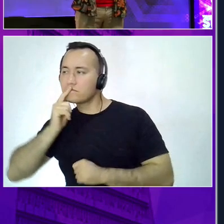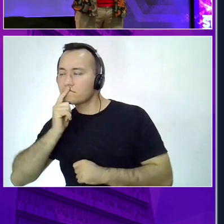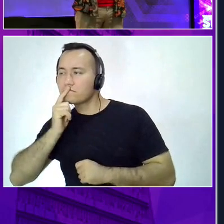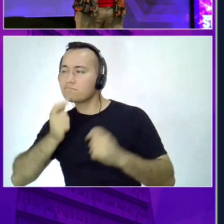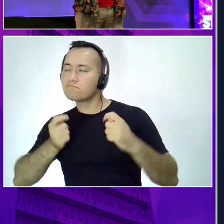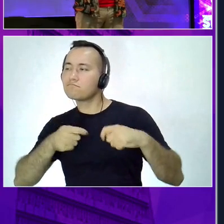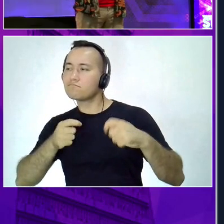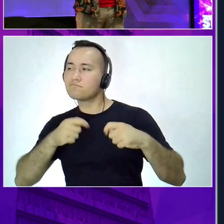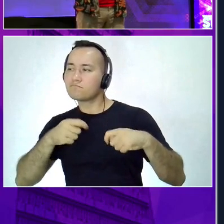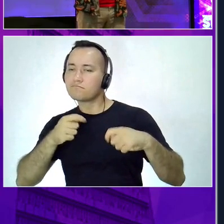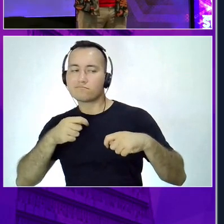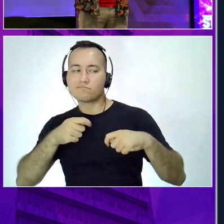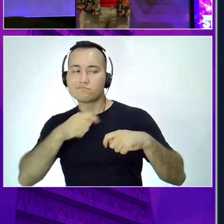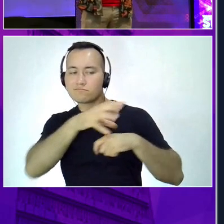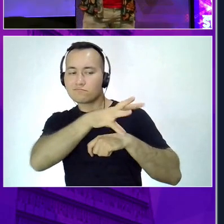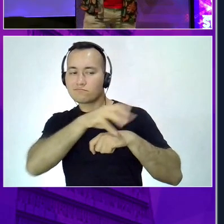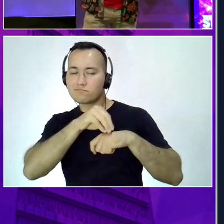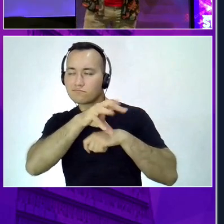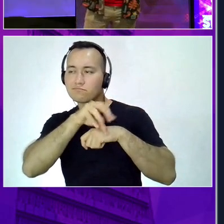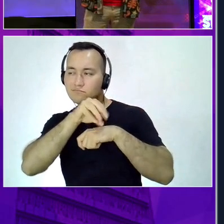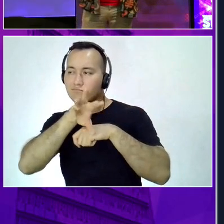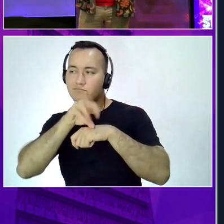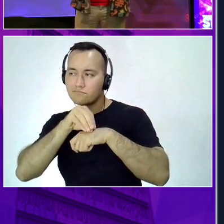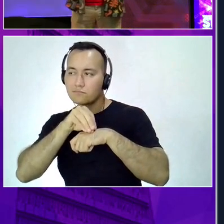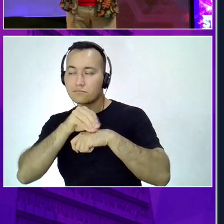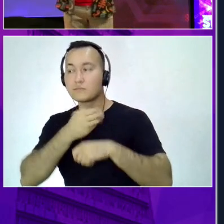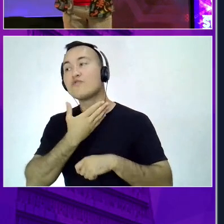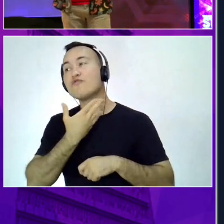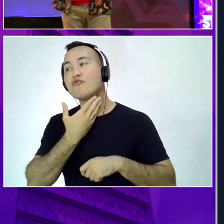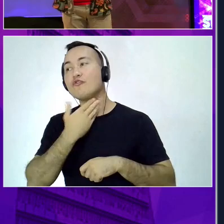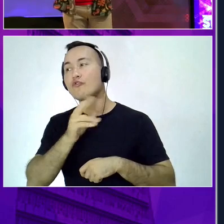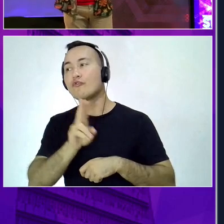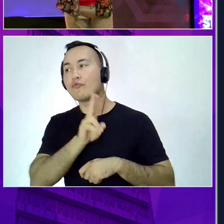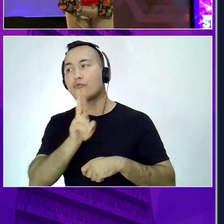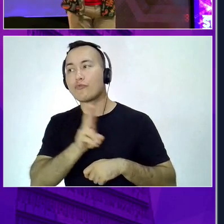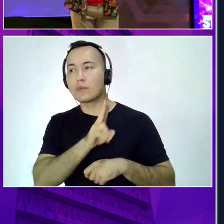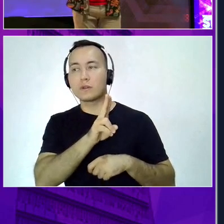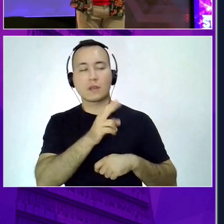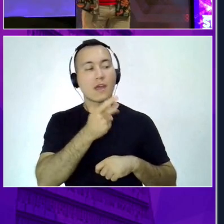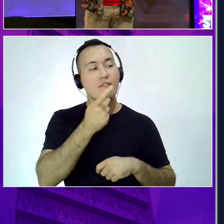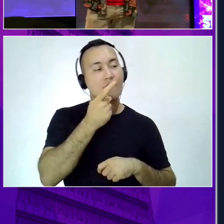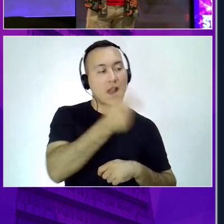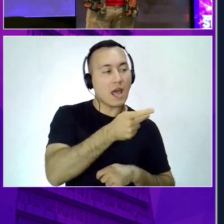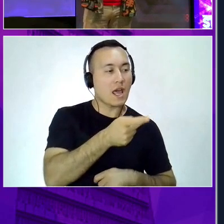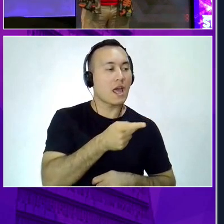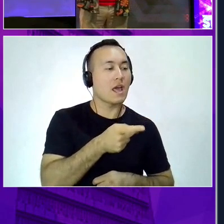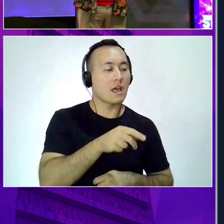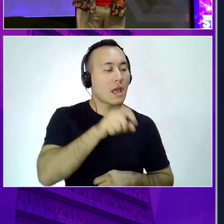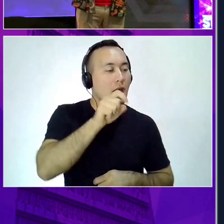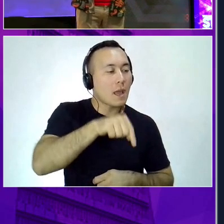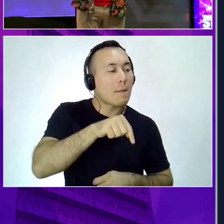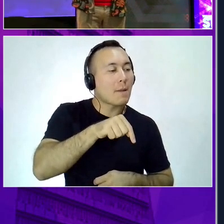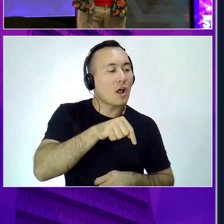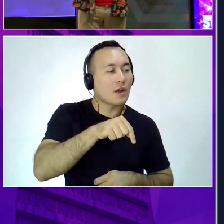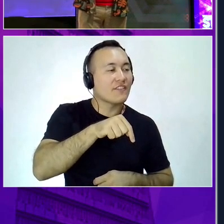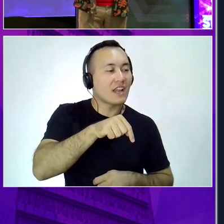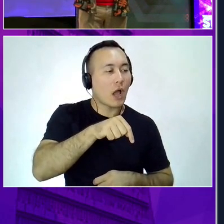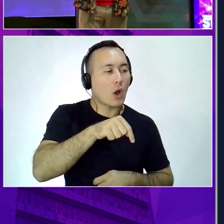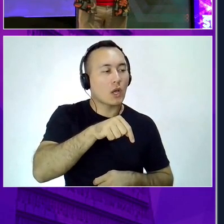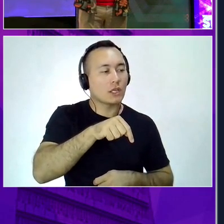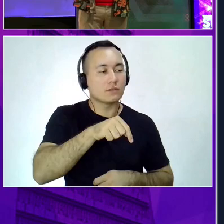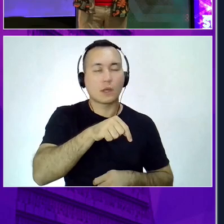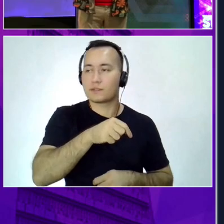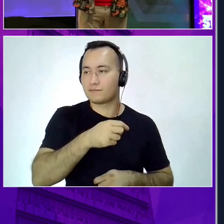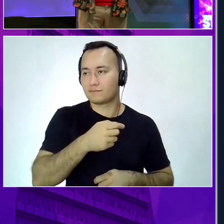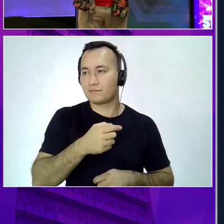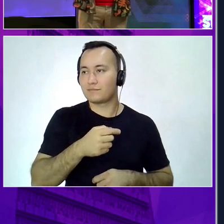com o ChatGPT. Tem suas questões de velocidade ainda, né? Mas você já consegue utilizar qualquer canal, né? Seja